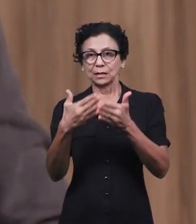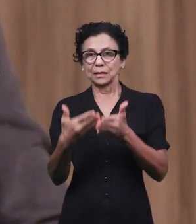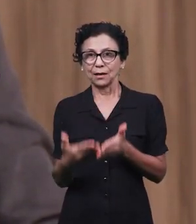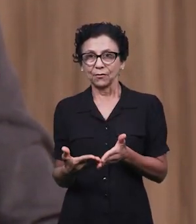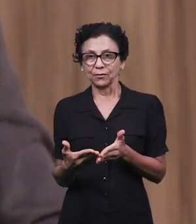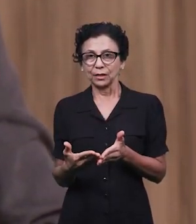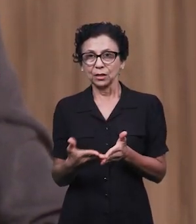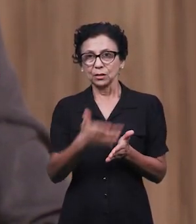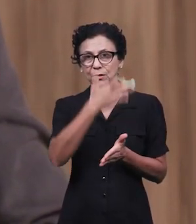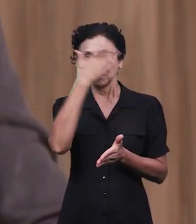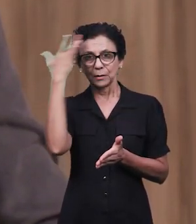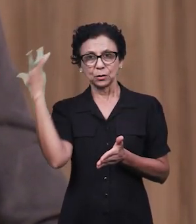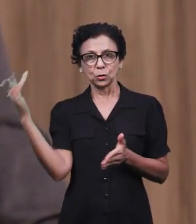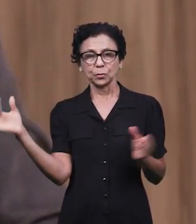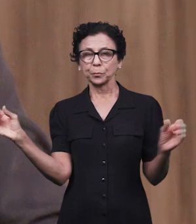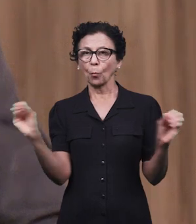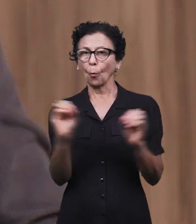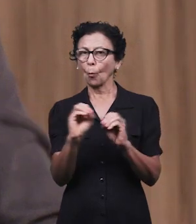o seguinte: